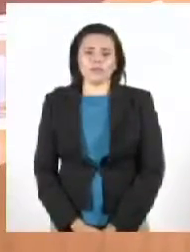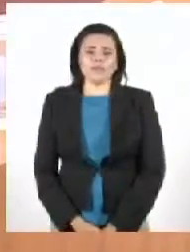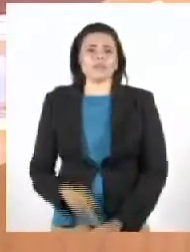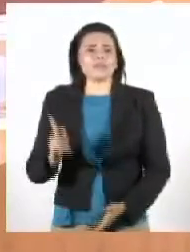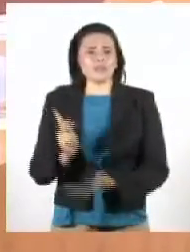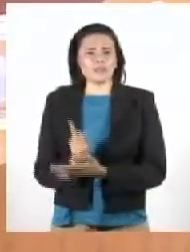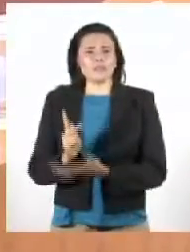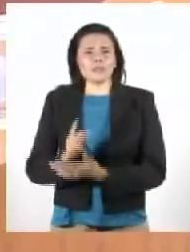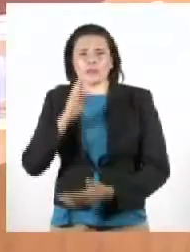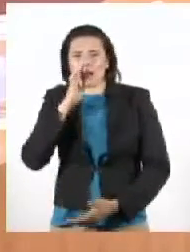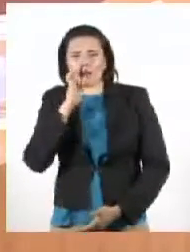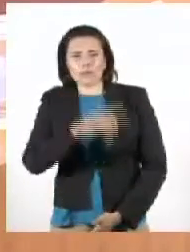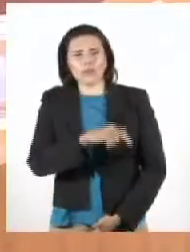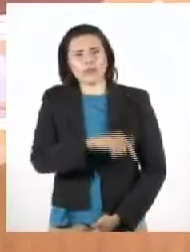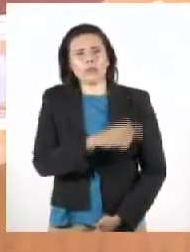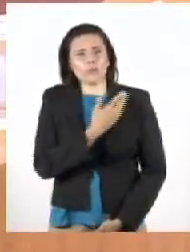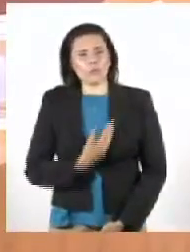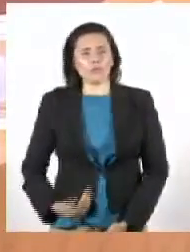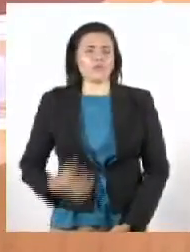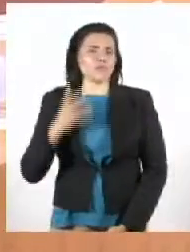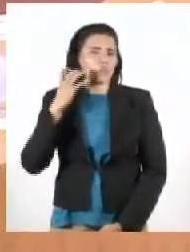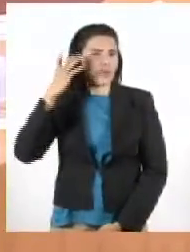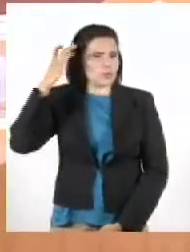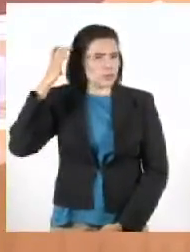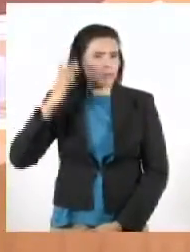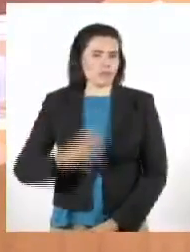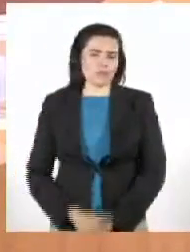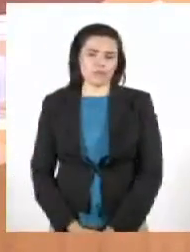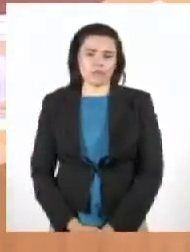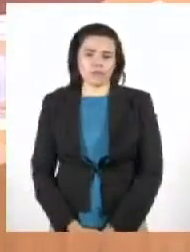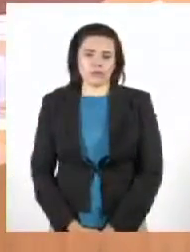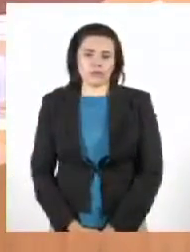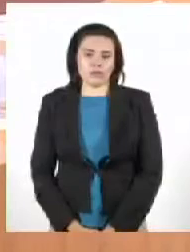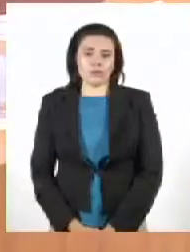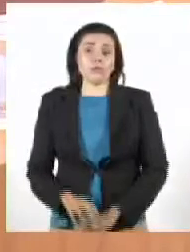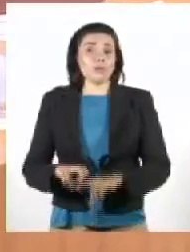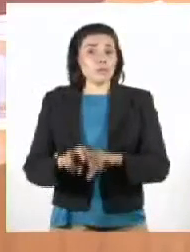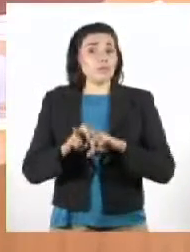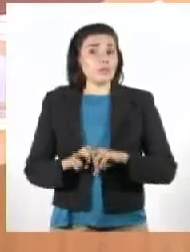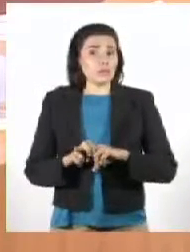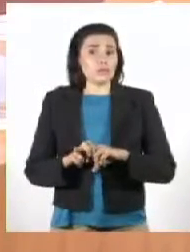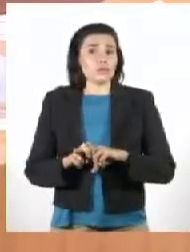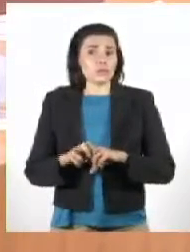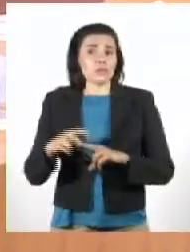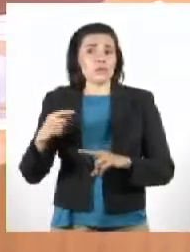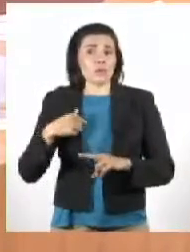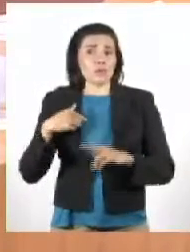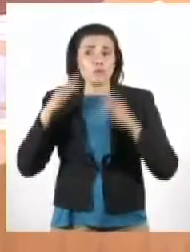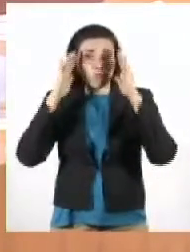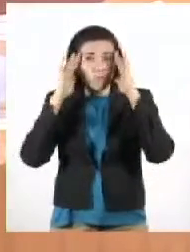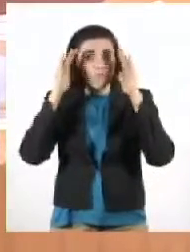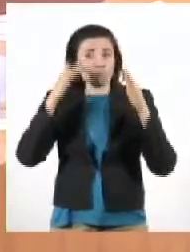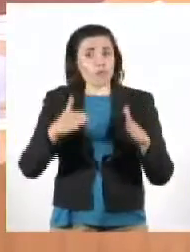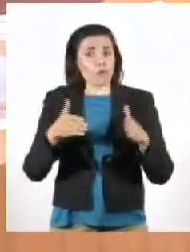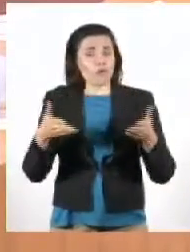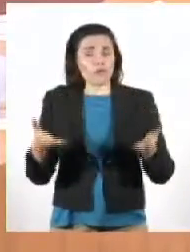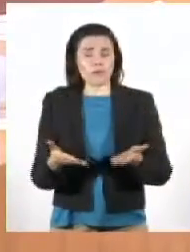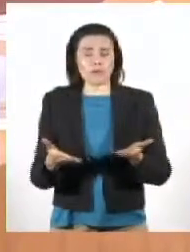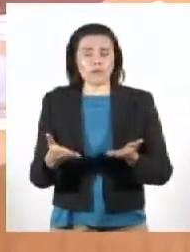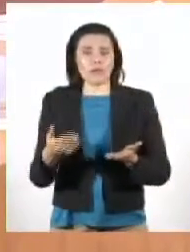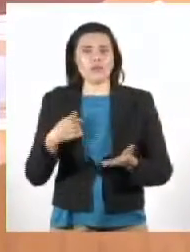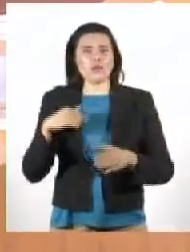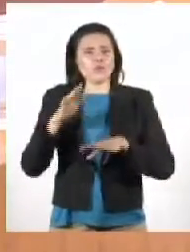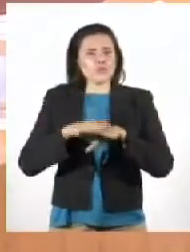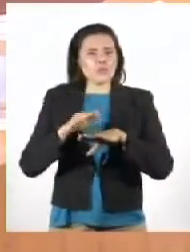atenção desta Casa. Vamos chamar todos esses autores e atores para fazer parte